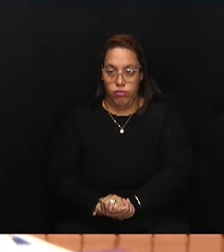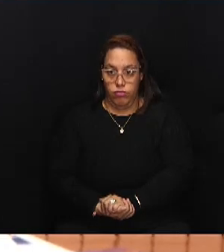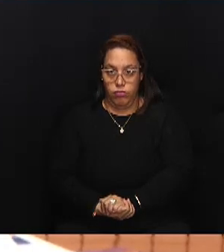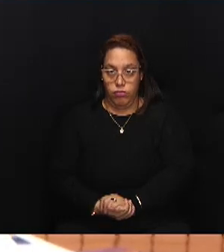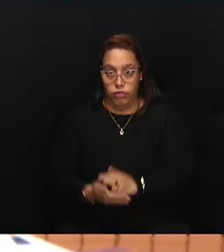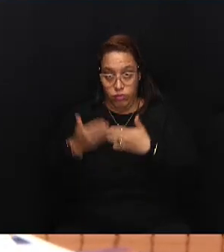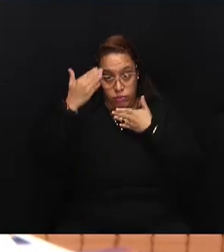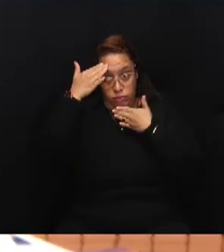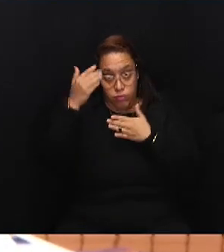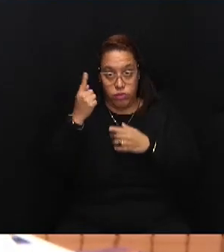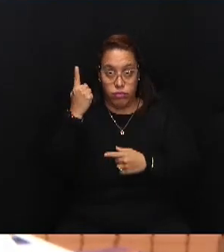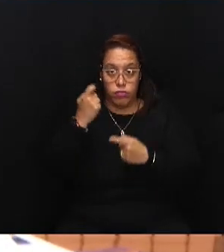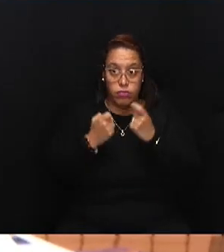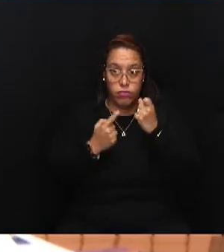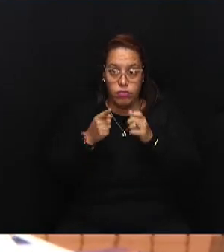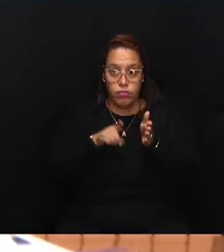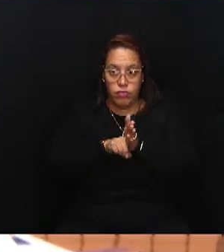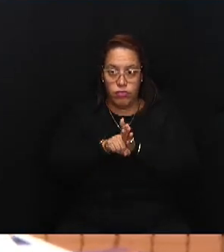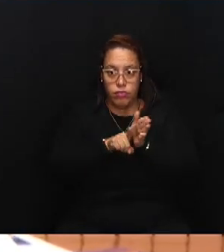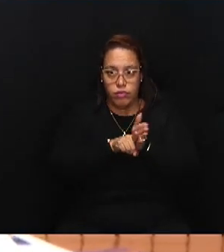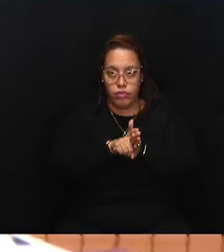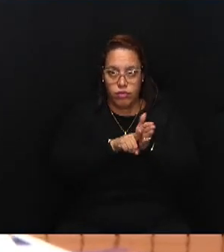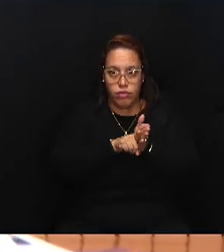Muito obrigado. Tem mais alguém? Uma pergunta?